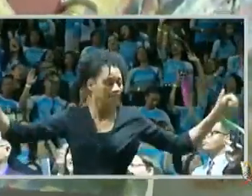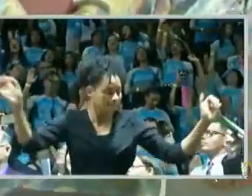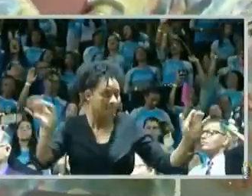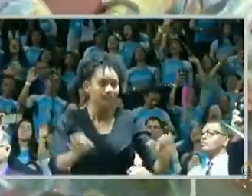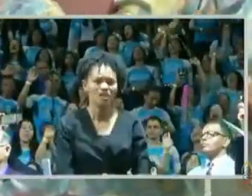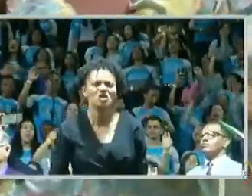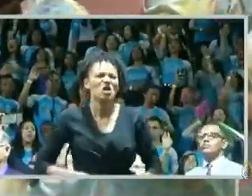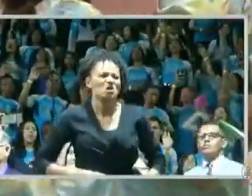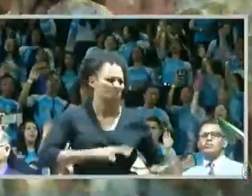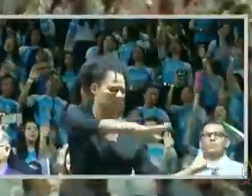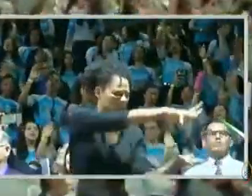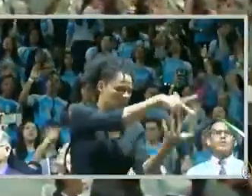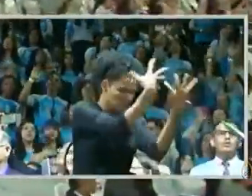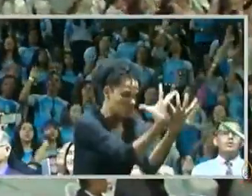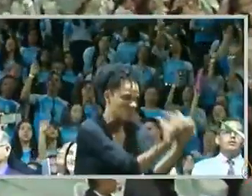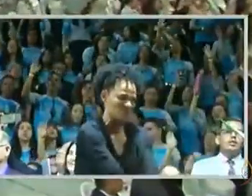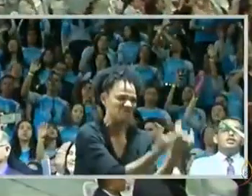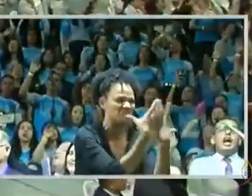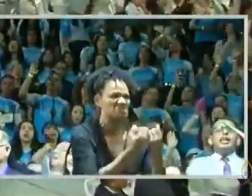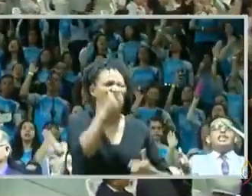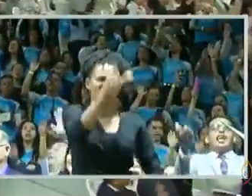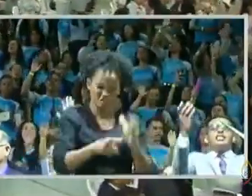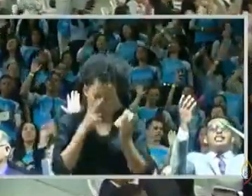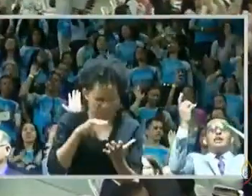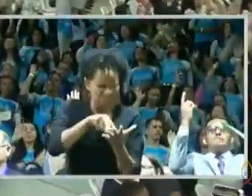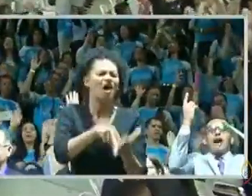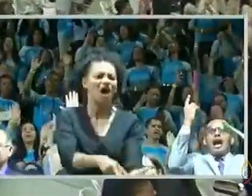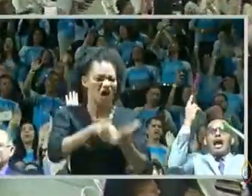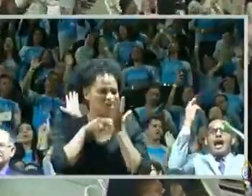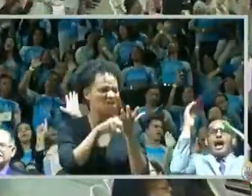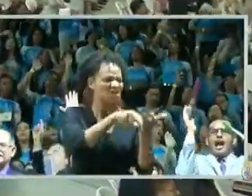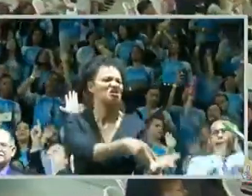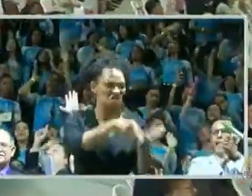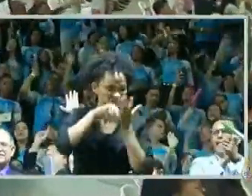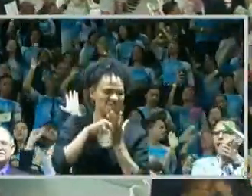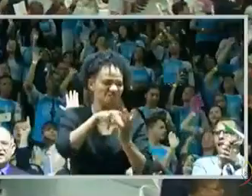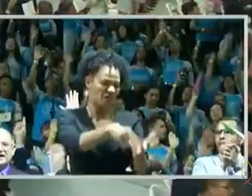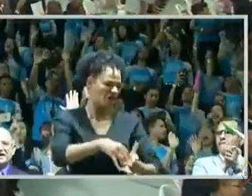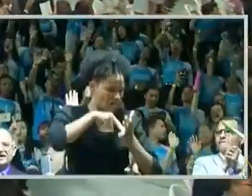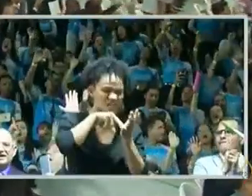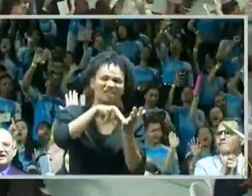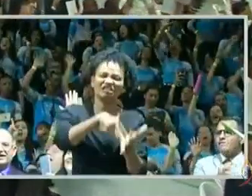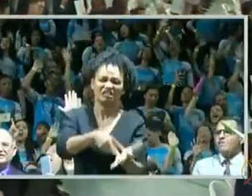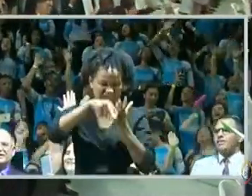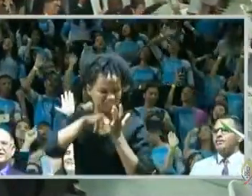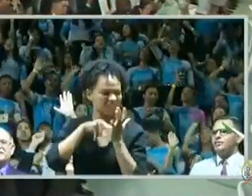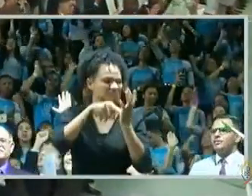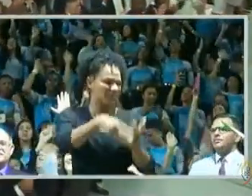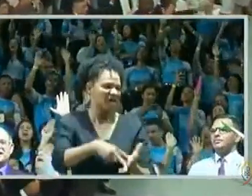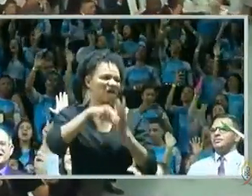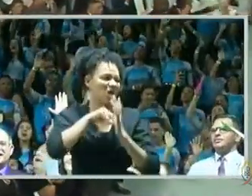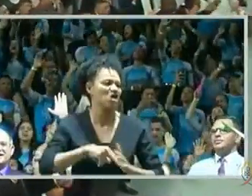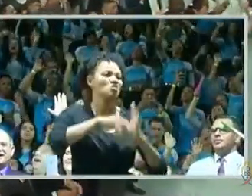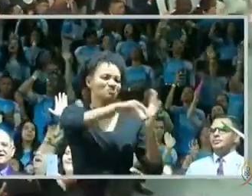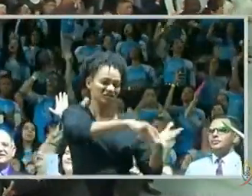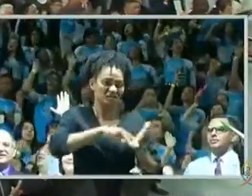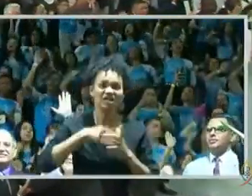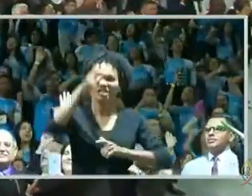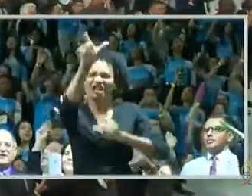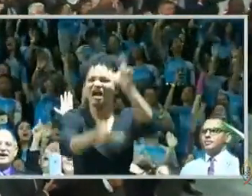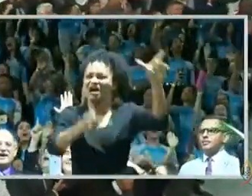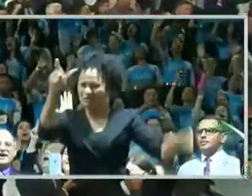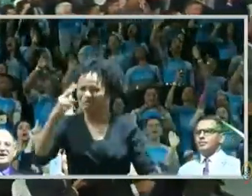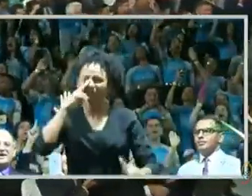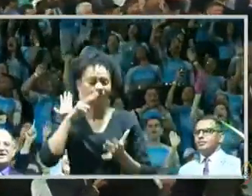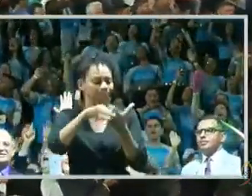a glória, é o mundo sem o banco. E a igreja de pé, a igreja de pé, a igreja de pé, a igreja de